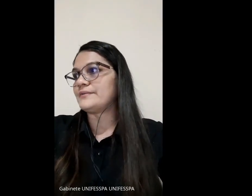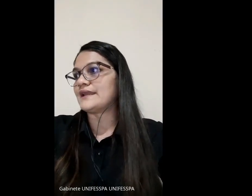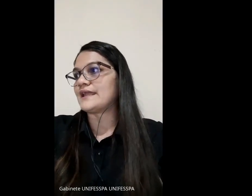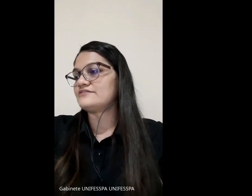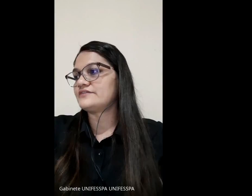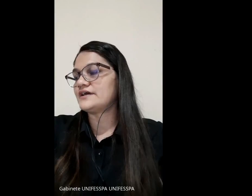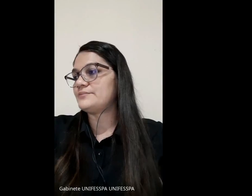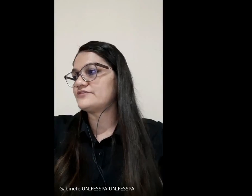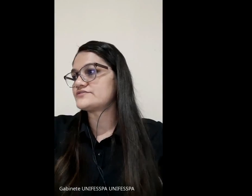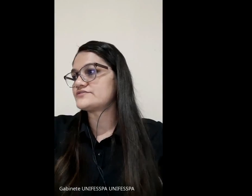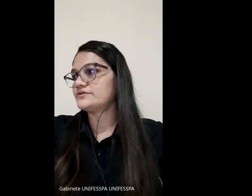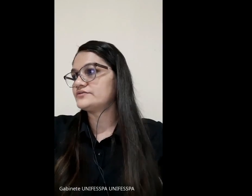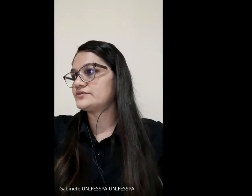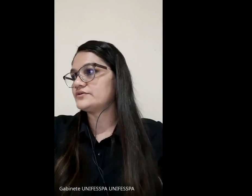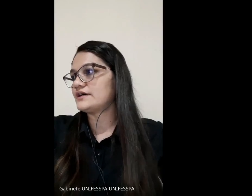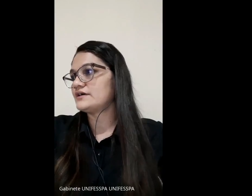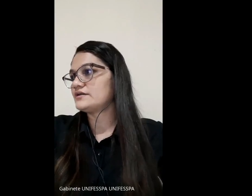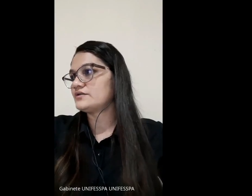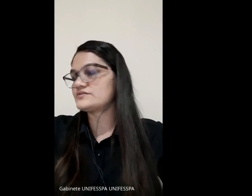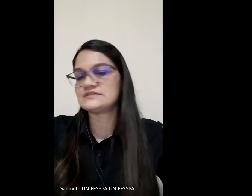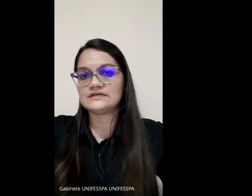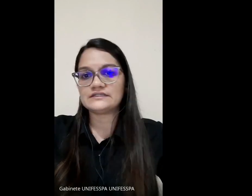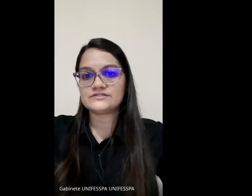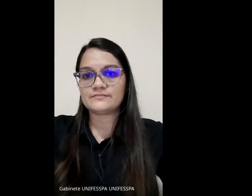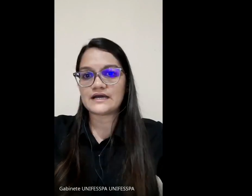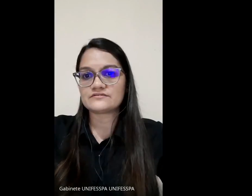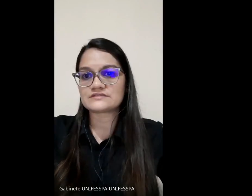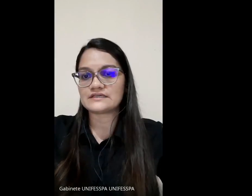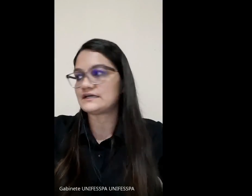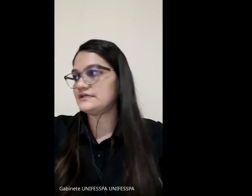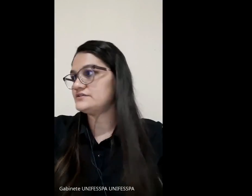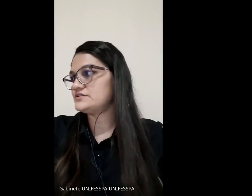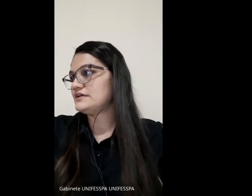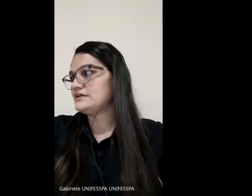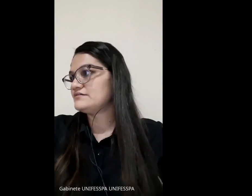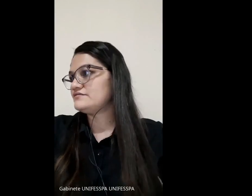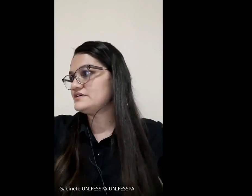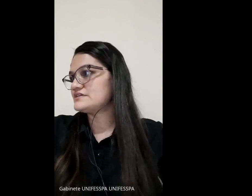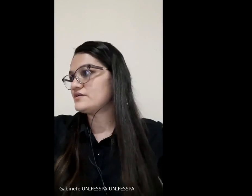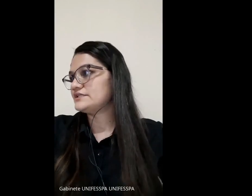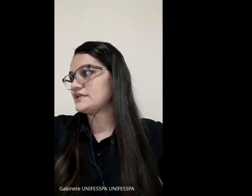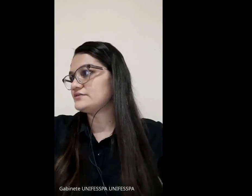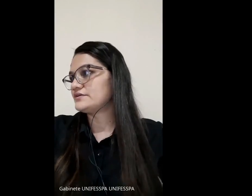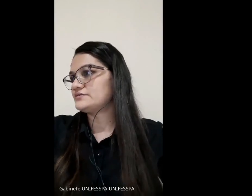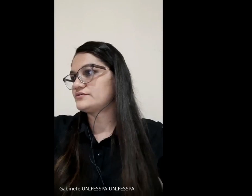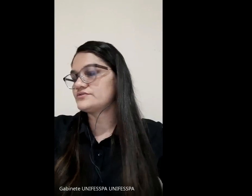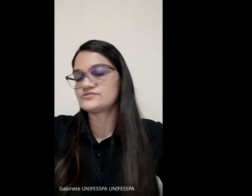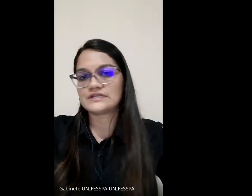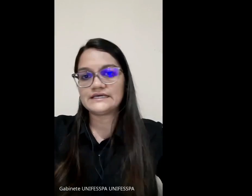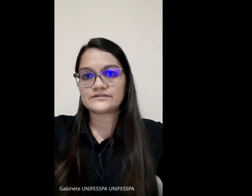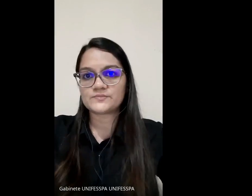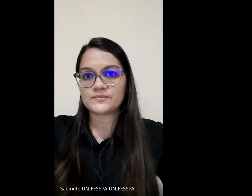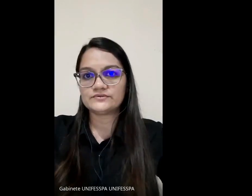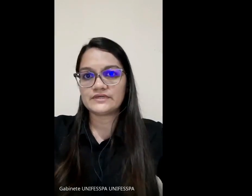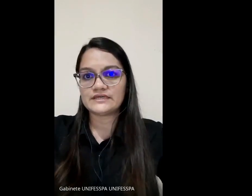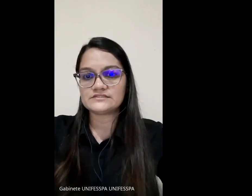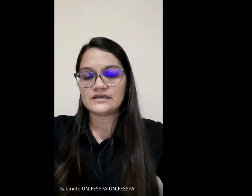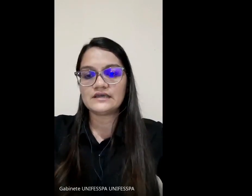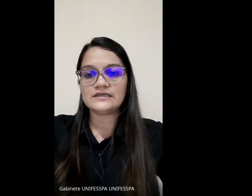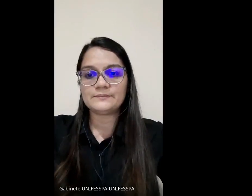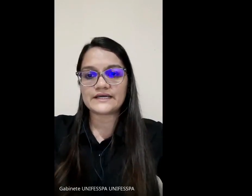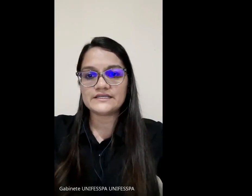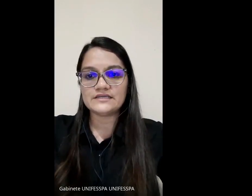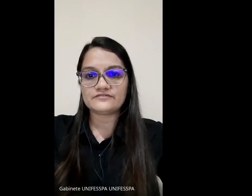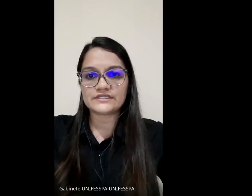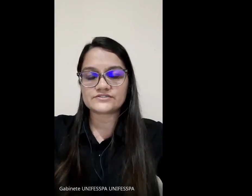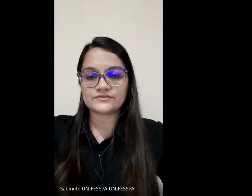Com a palavra, a professora doutora Luciana de Barros Ataíde, vice-coordenadora do curso de Letras Português,